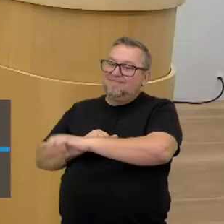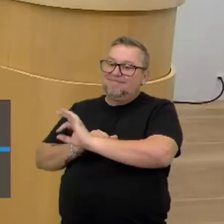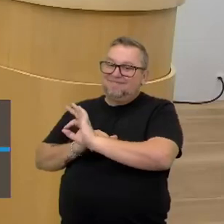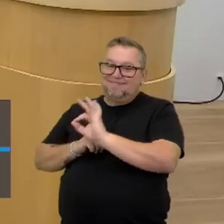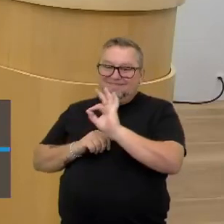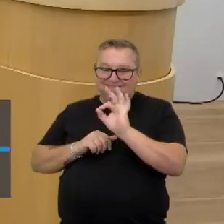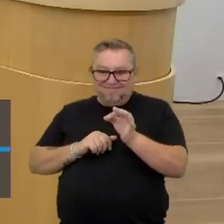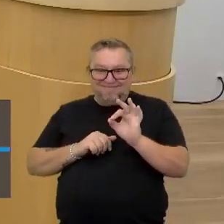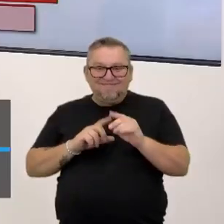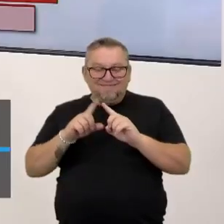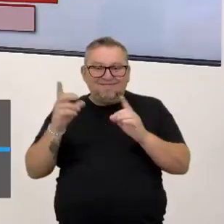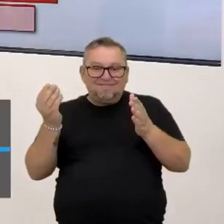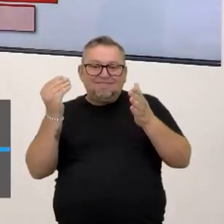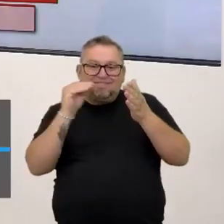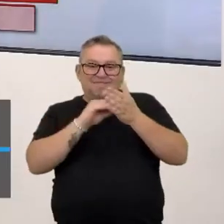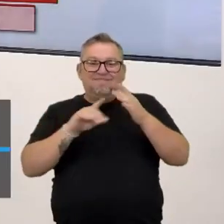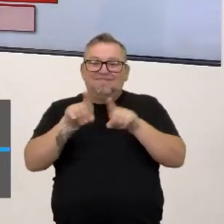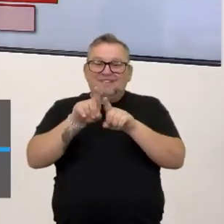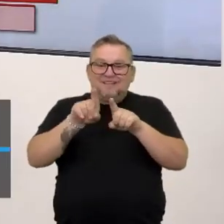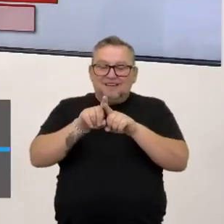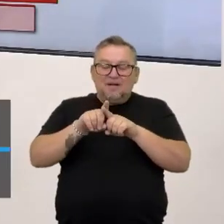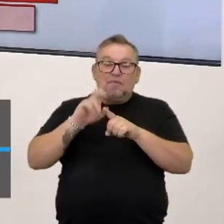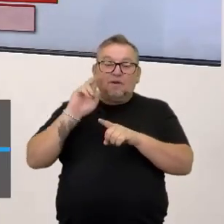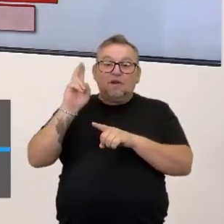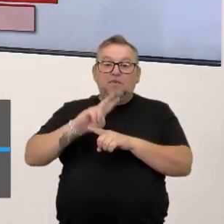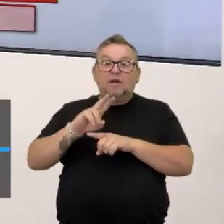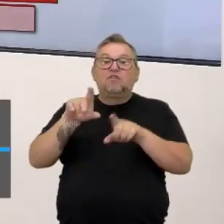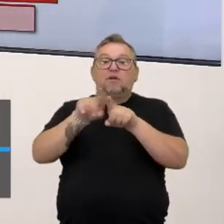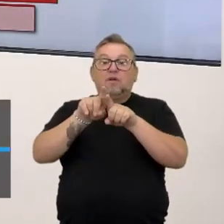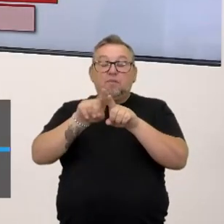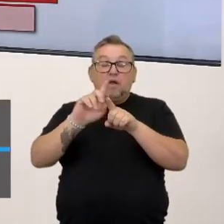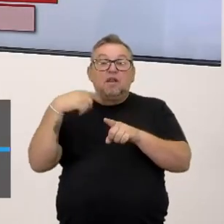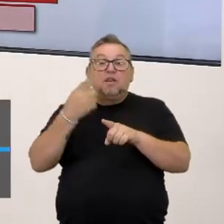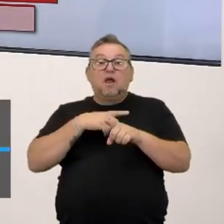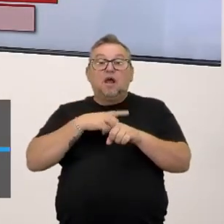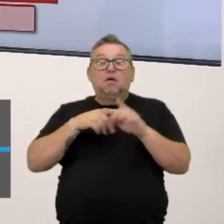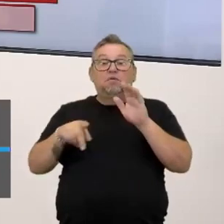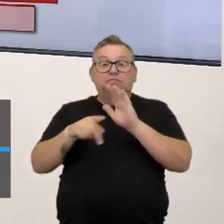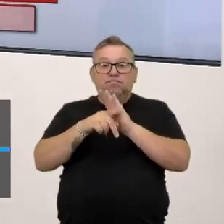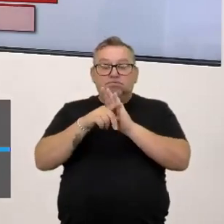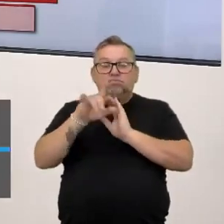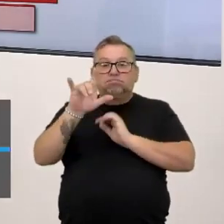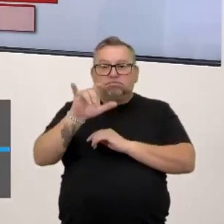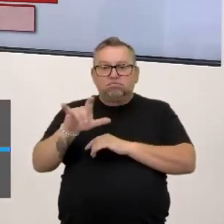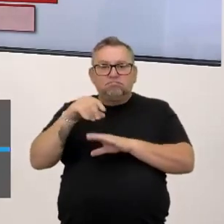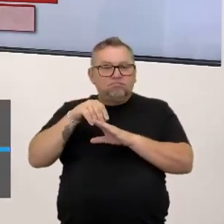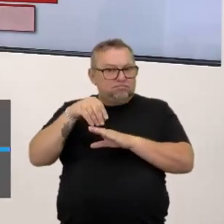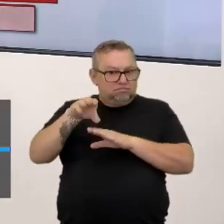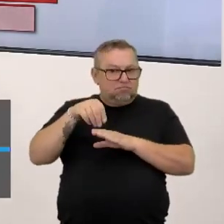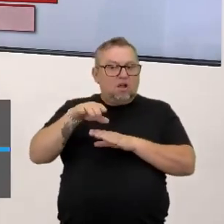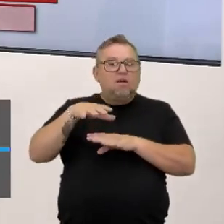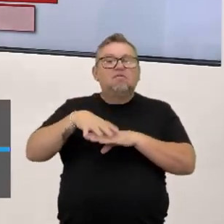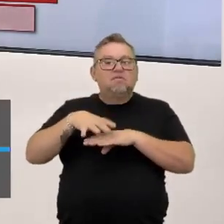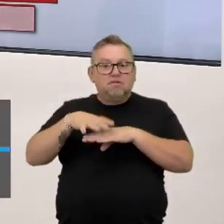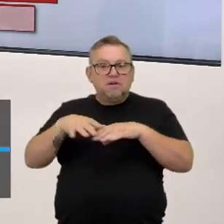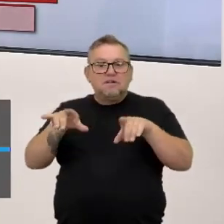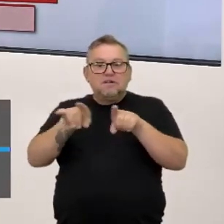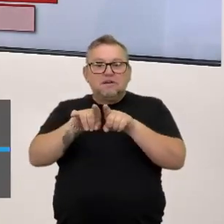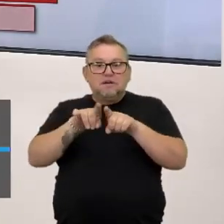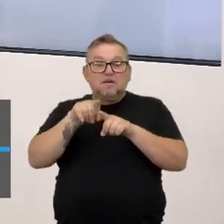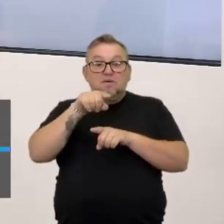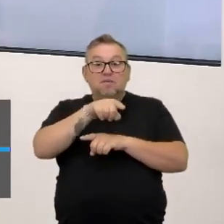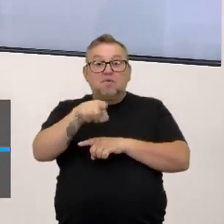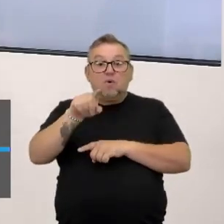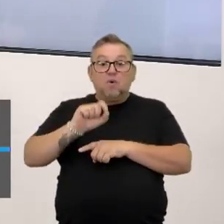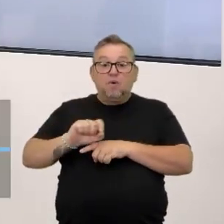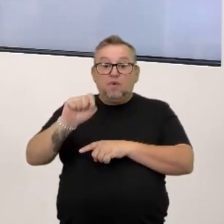@osmar.cmsp. Marca a gente lá, nos siga nas redes sociais também, dá uma olhadinha nas nossas páginas, tem bastante dicas de matemática, muita coisa legal. E aí eu vou deixar